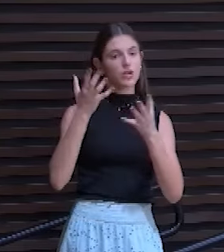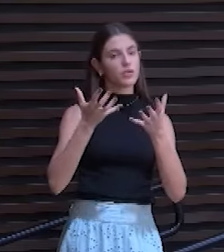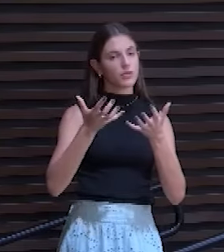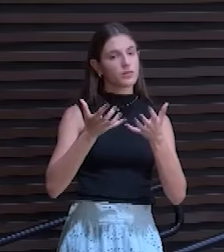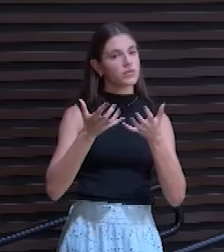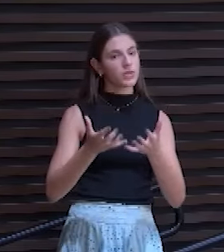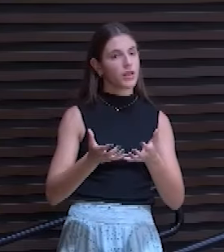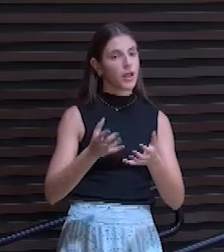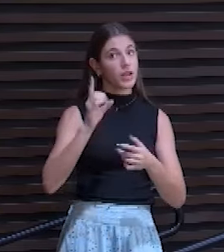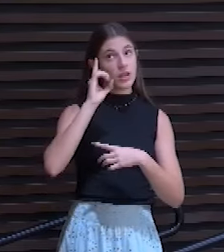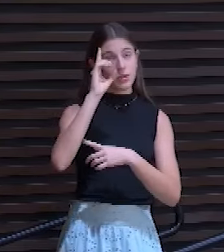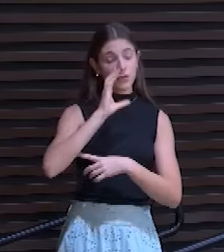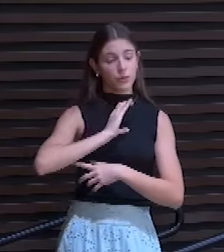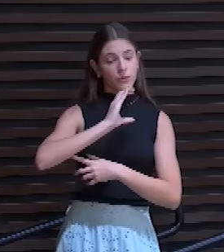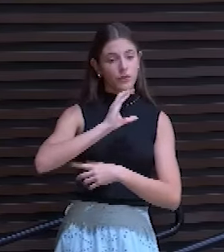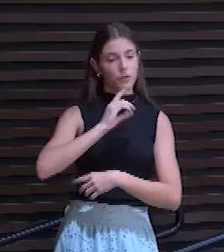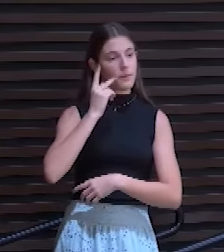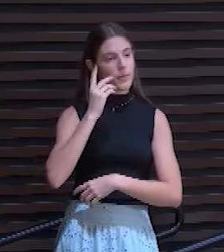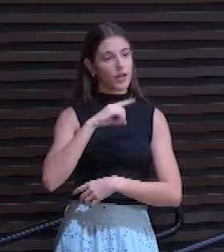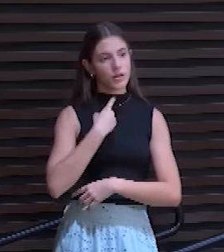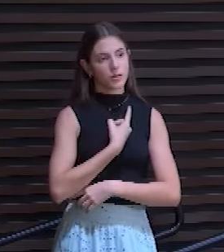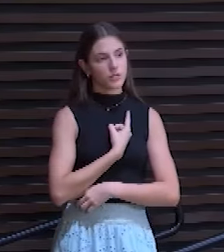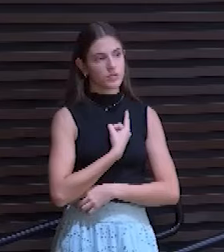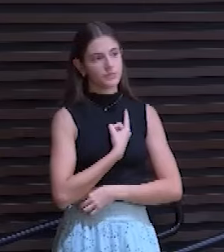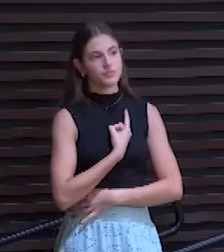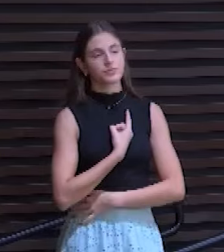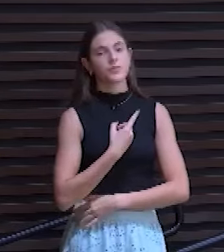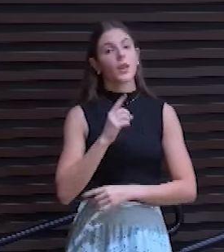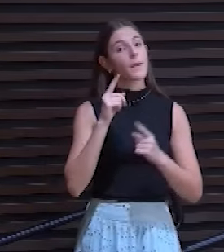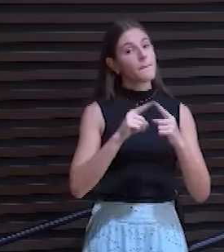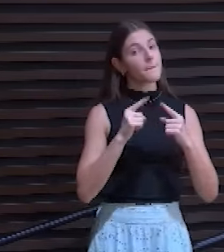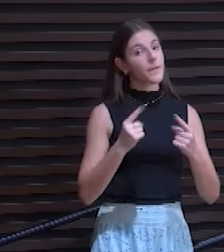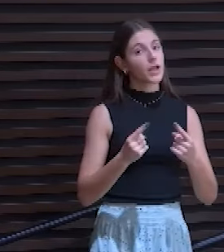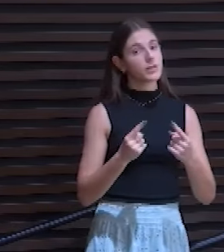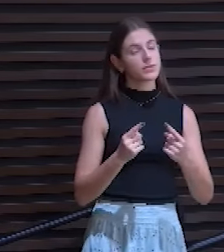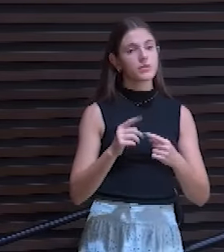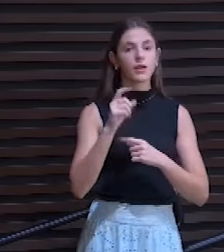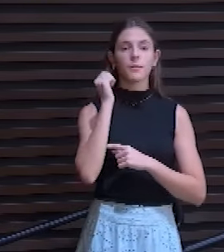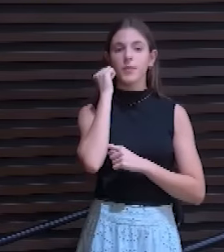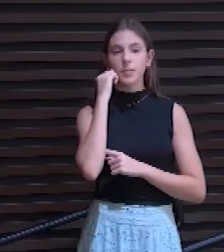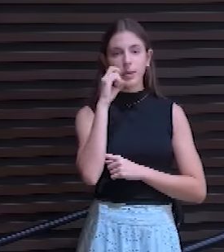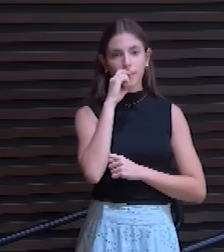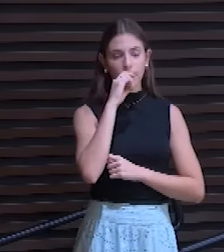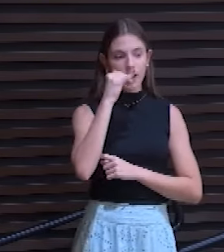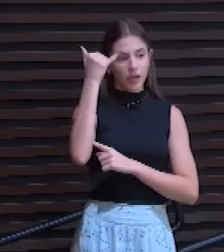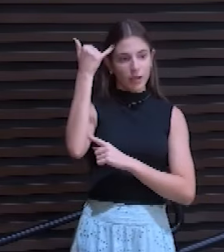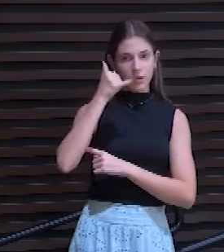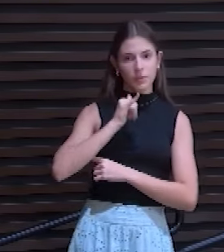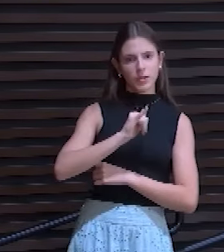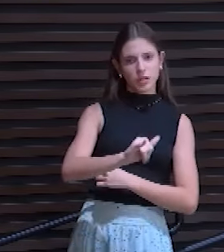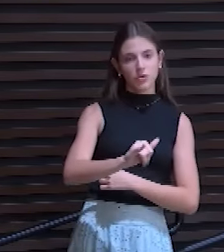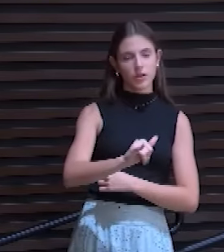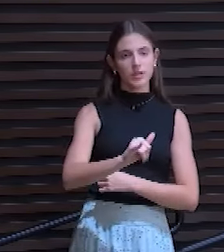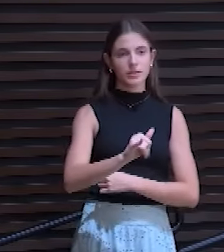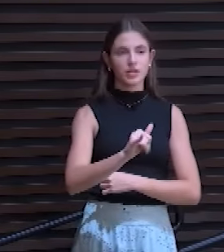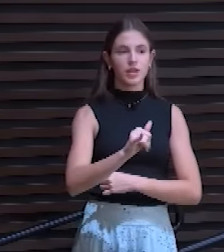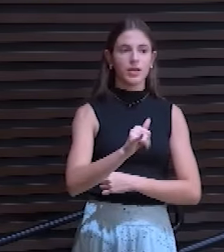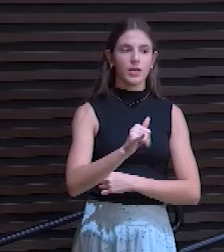confiou ao nosso cuidado. Os pais embaixadores, entretanto, entendem que, quando os filhos